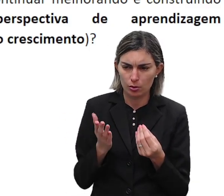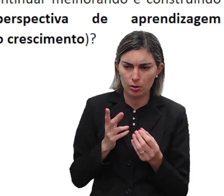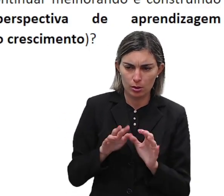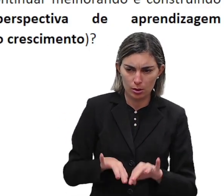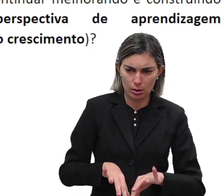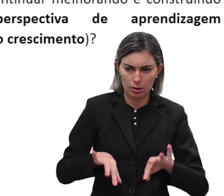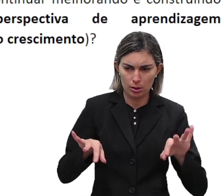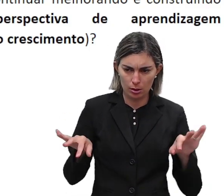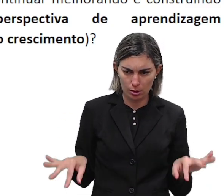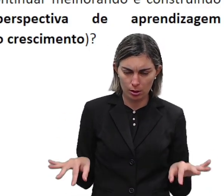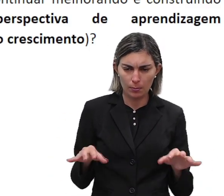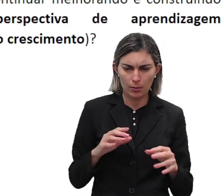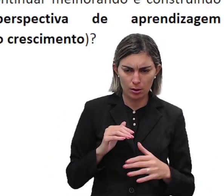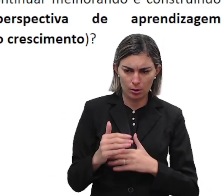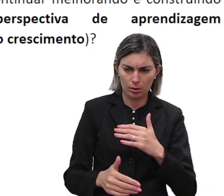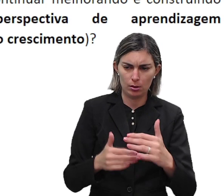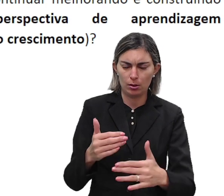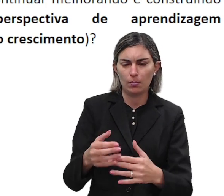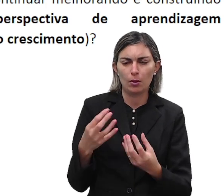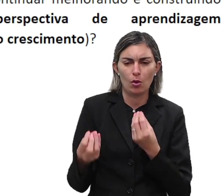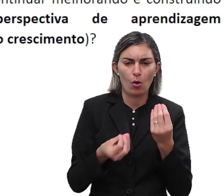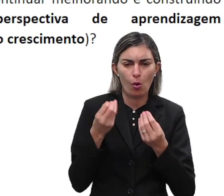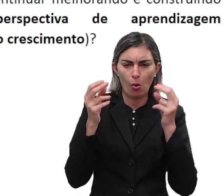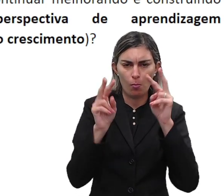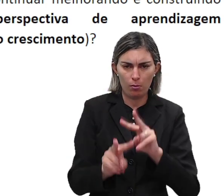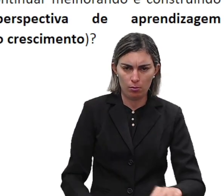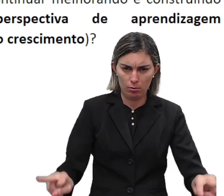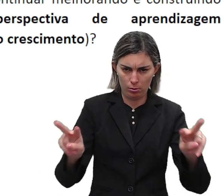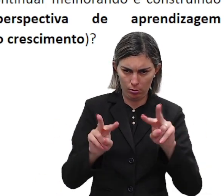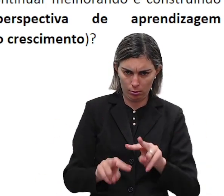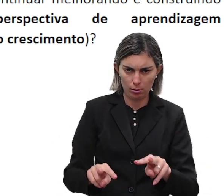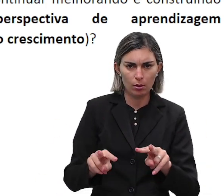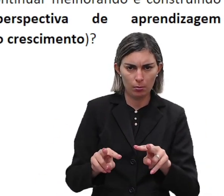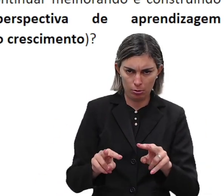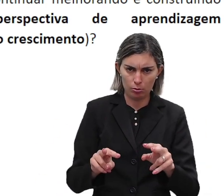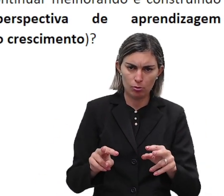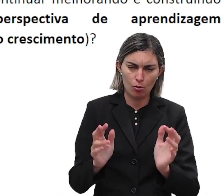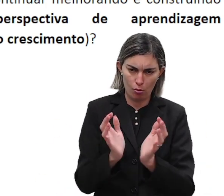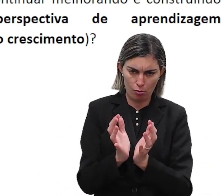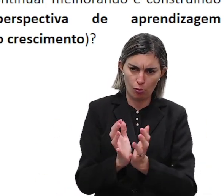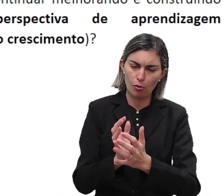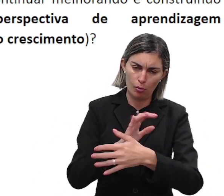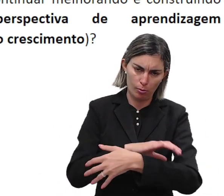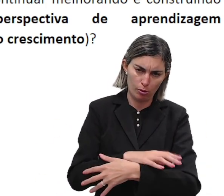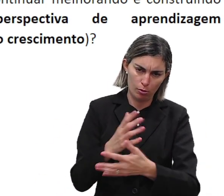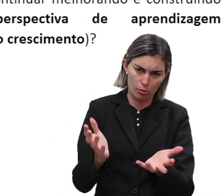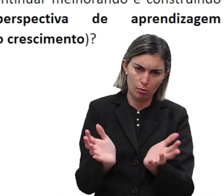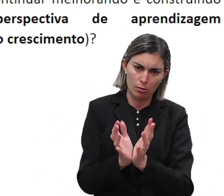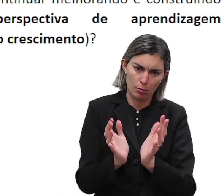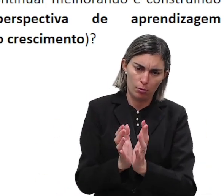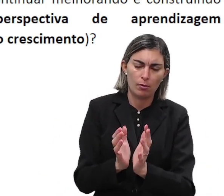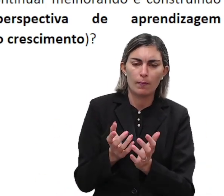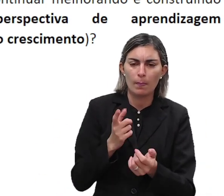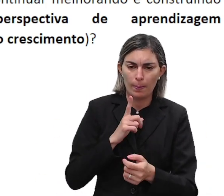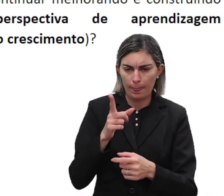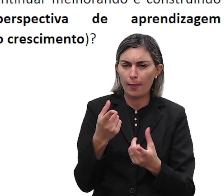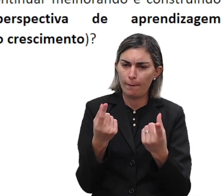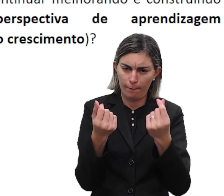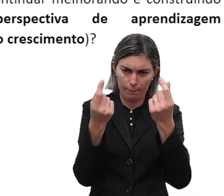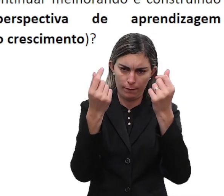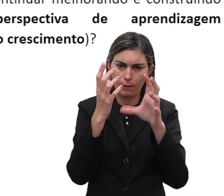separa indicadores de desempenho de como olhamos para os nossos acionistas, isso é estabelecido pela perspectiva